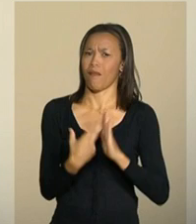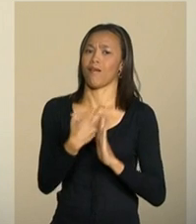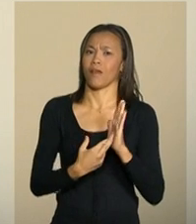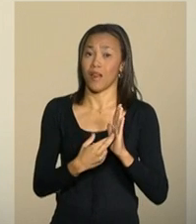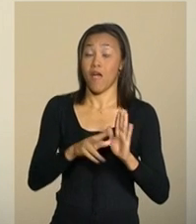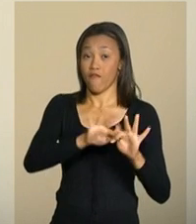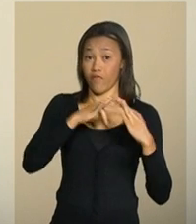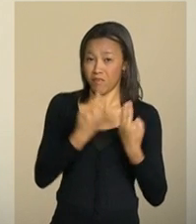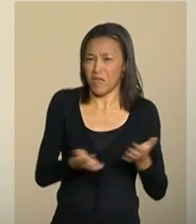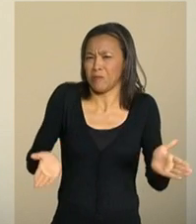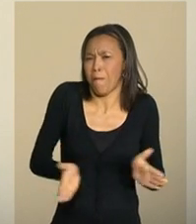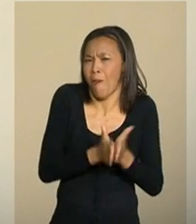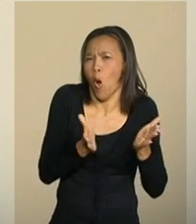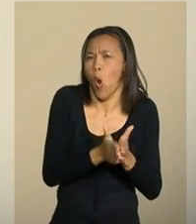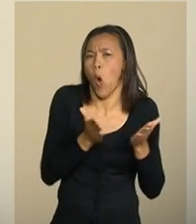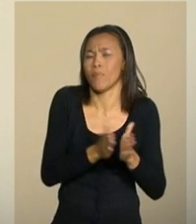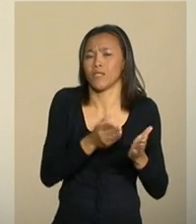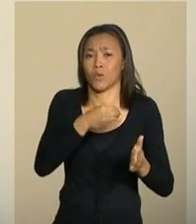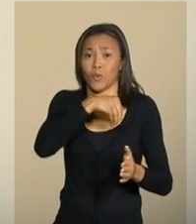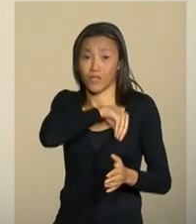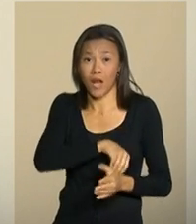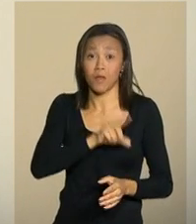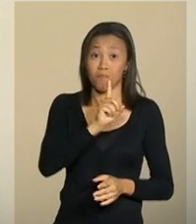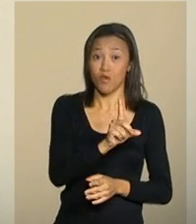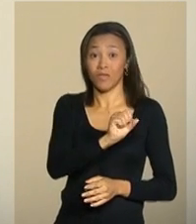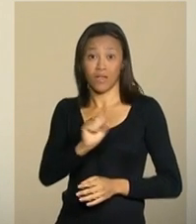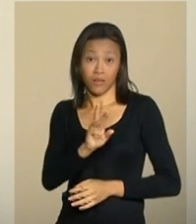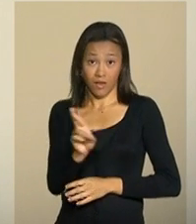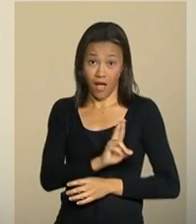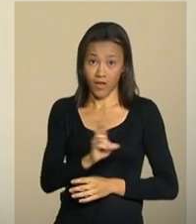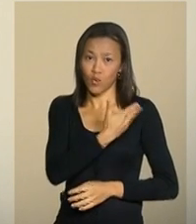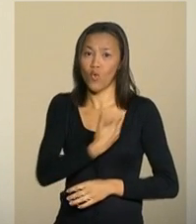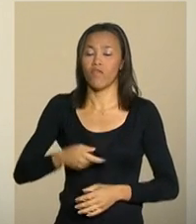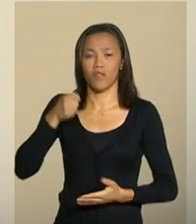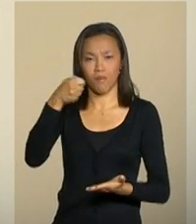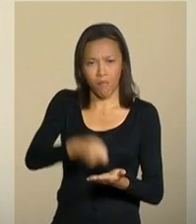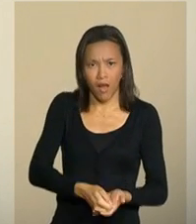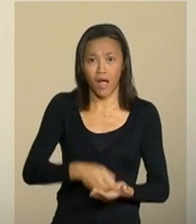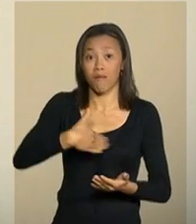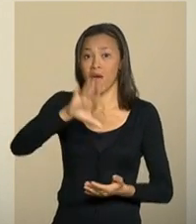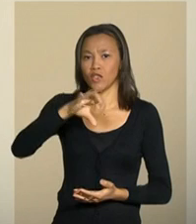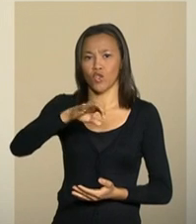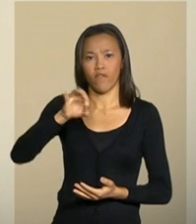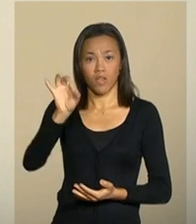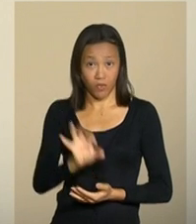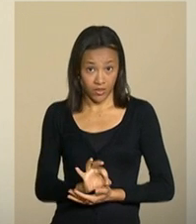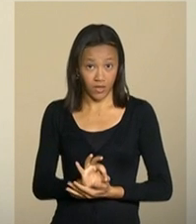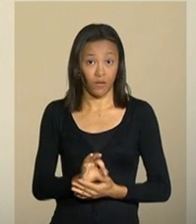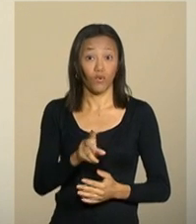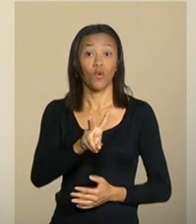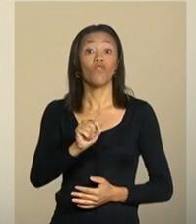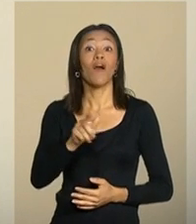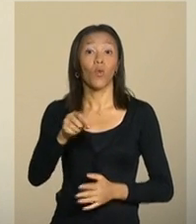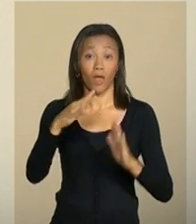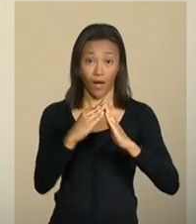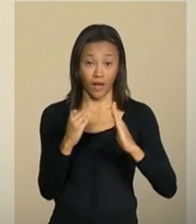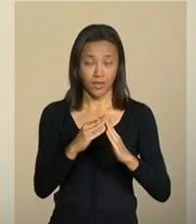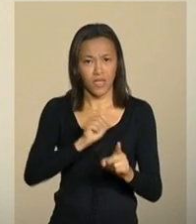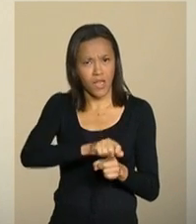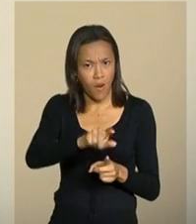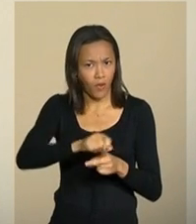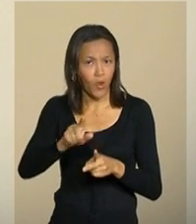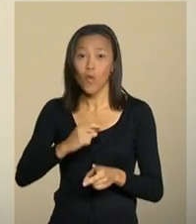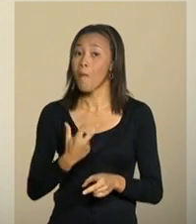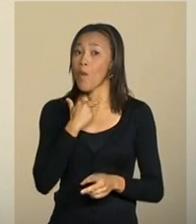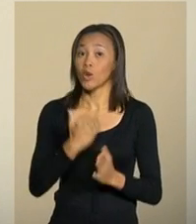para as famílias mais pobres com renda até r$ 600 o governo paga mais de 90% do valor da casa e a prestação não